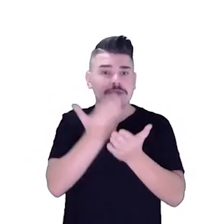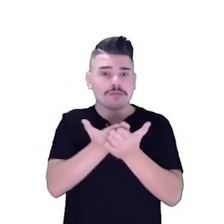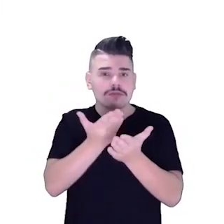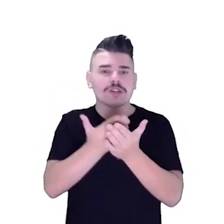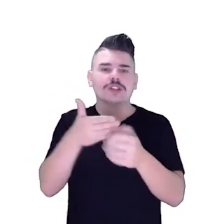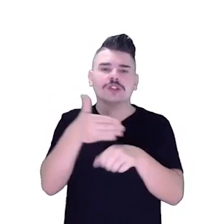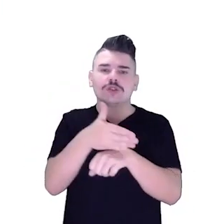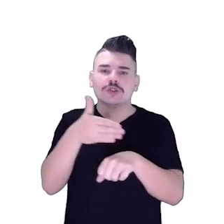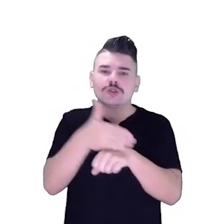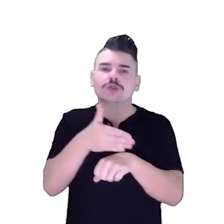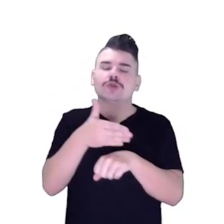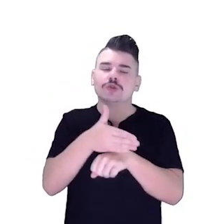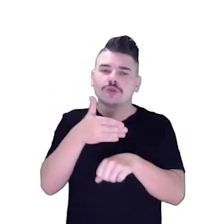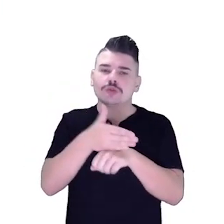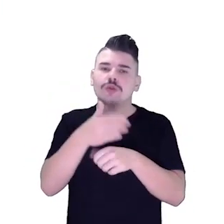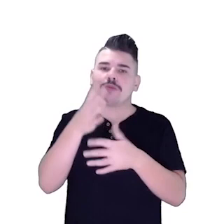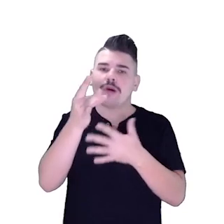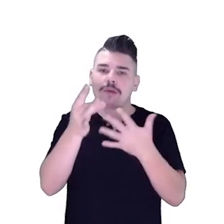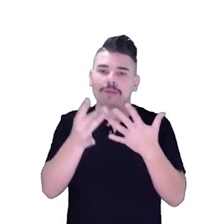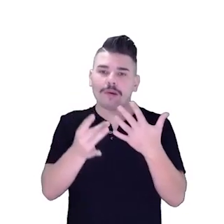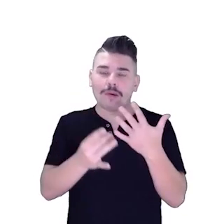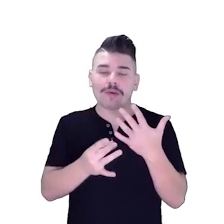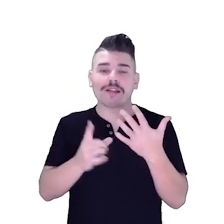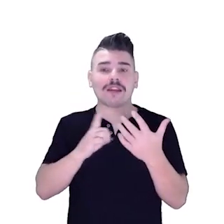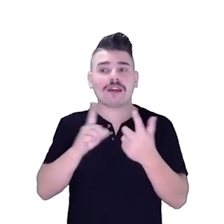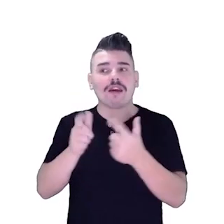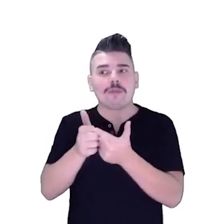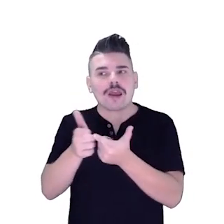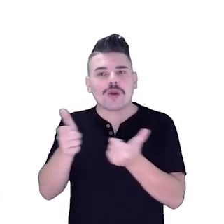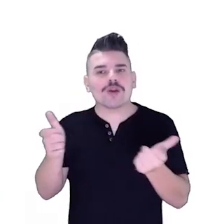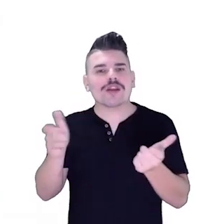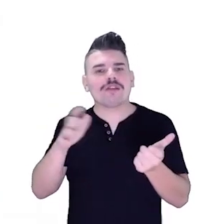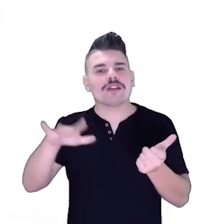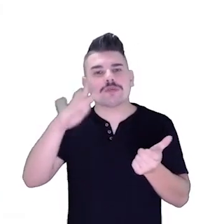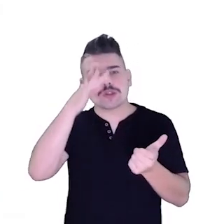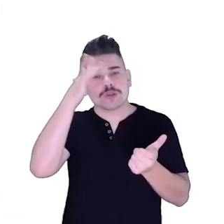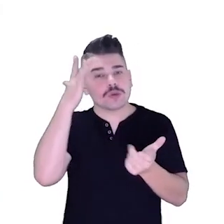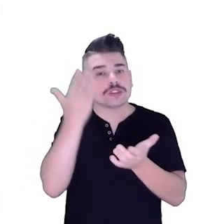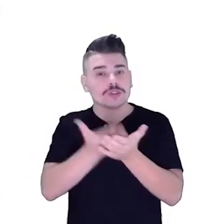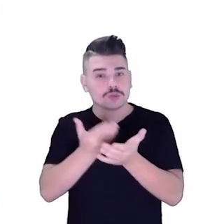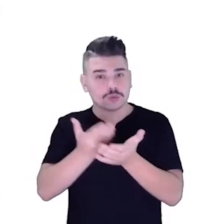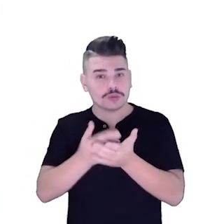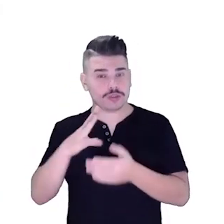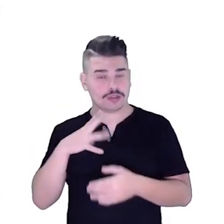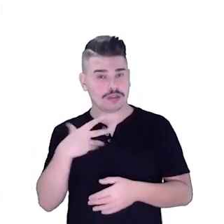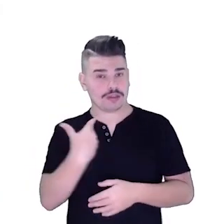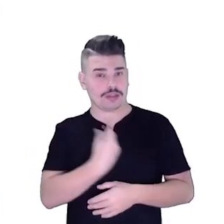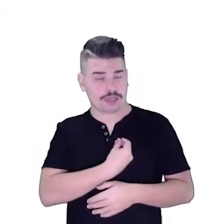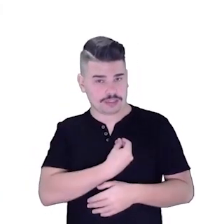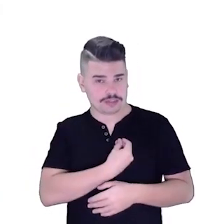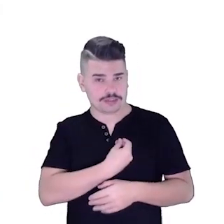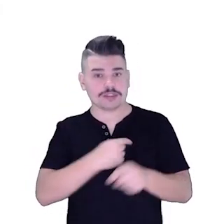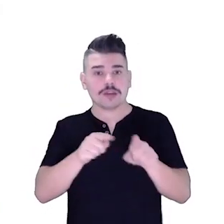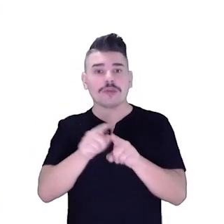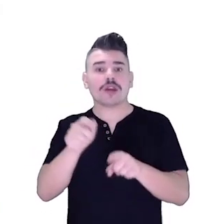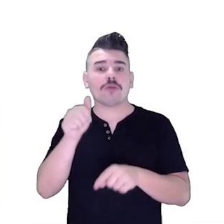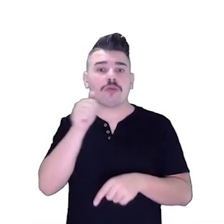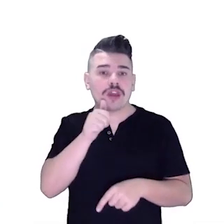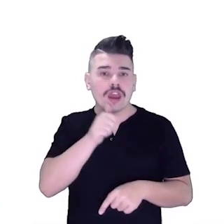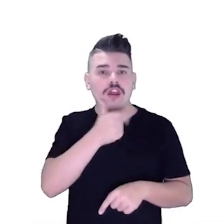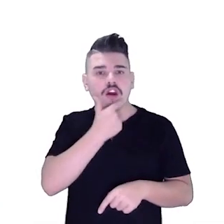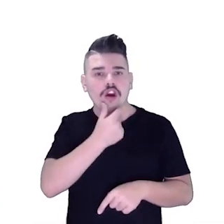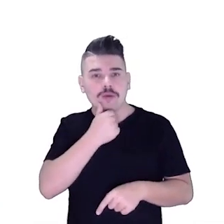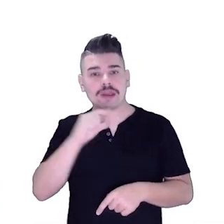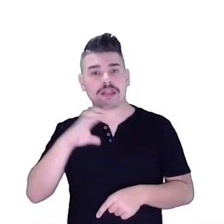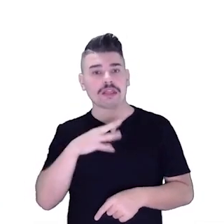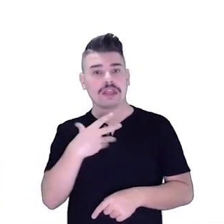fazem parte dos estudos que nós fazemos e que atualmente os estudantes trans